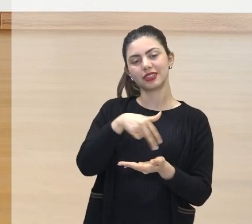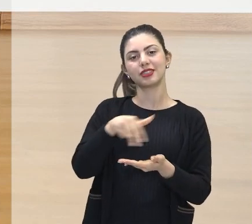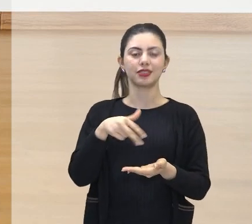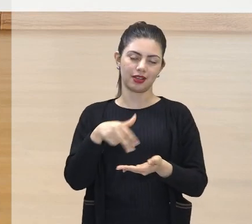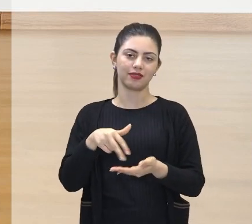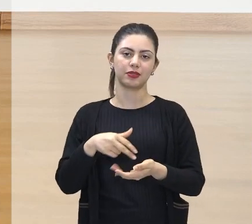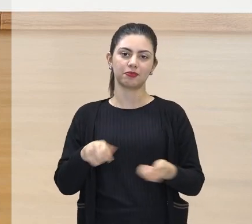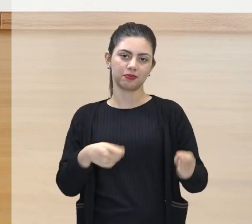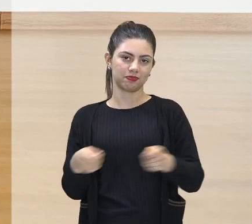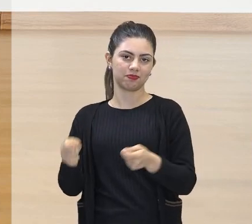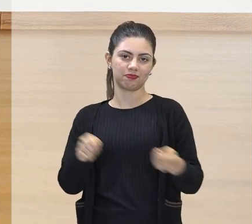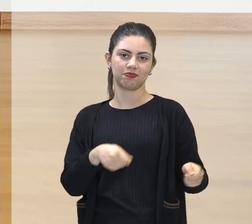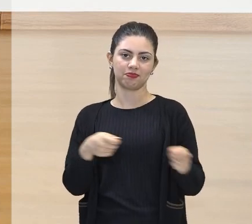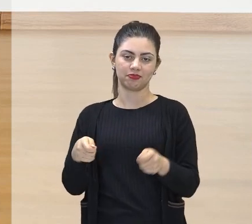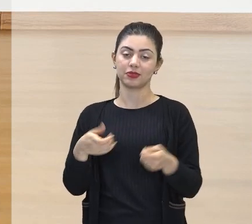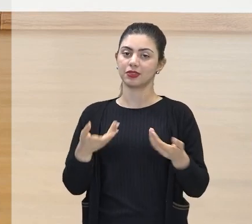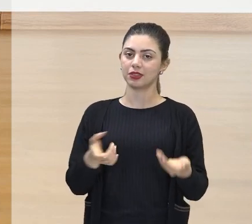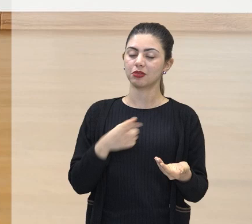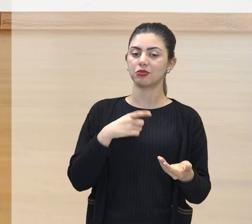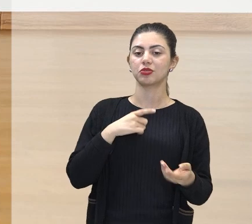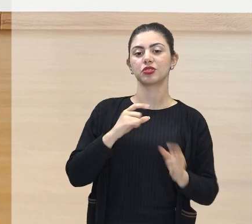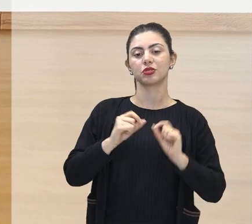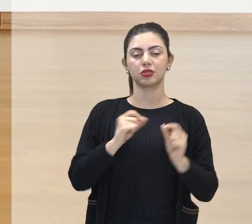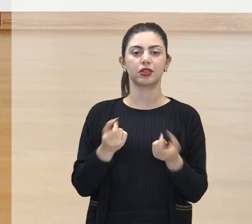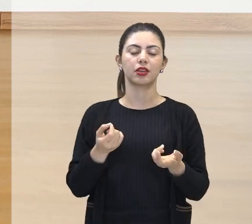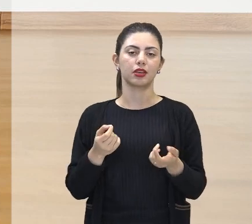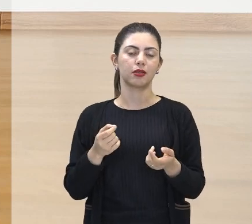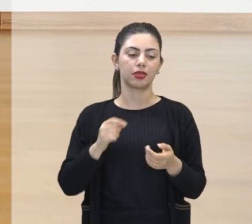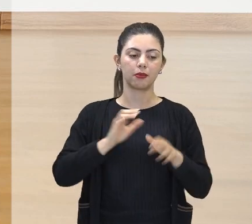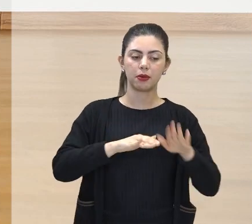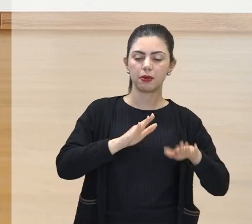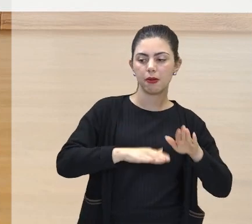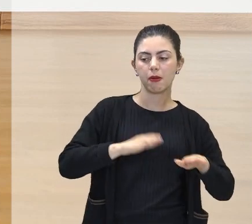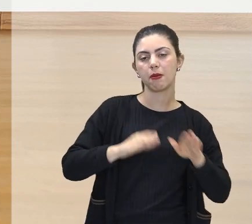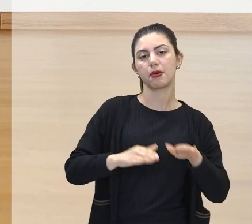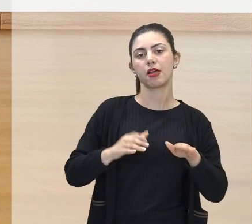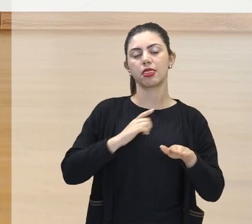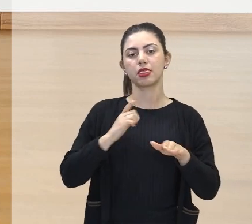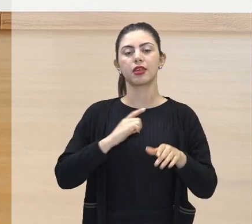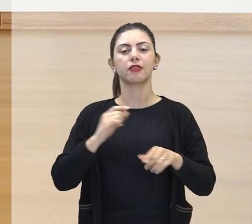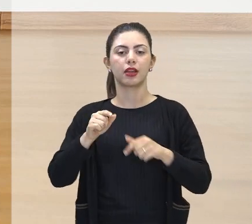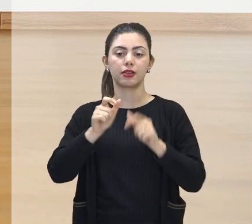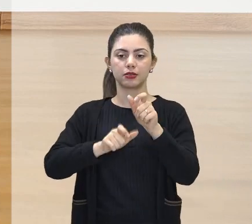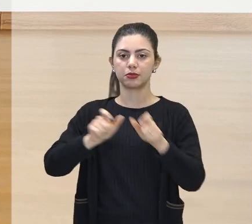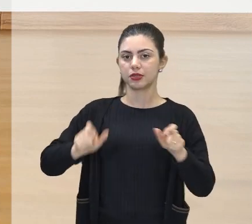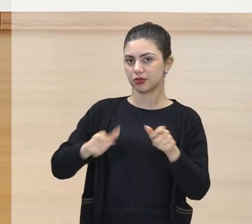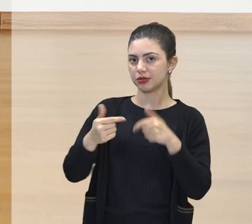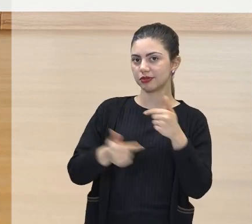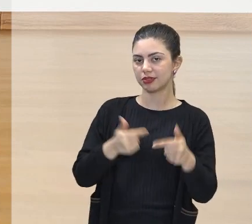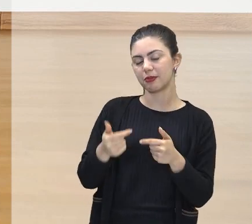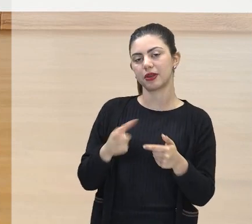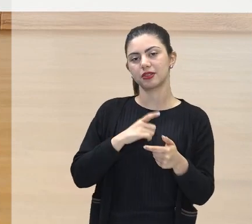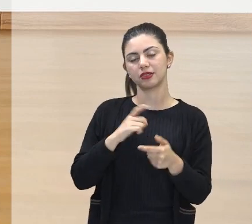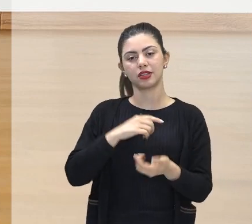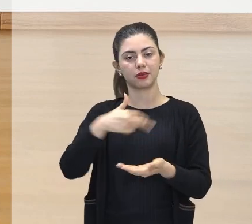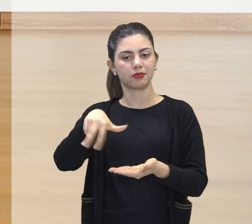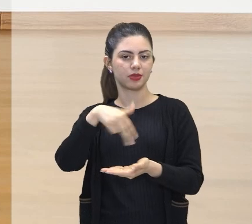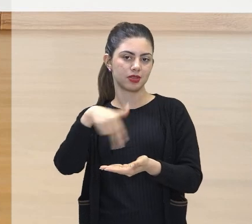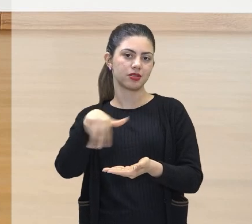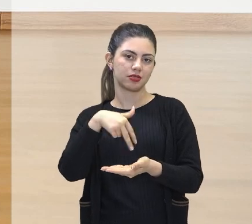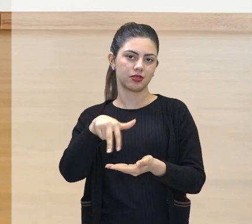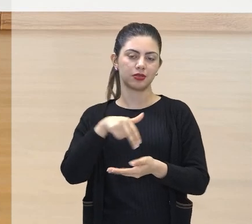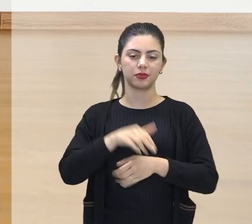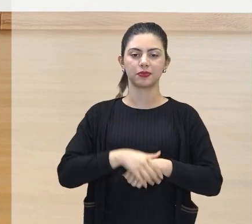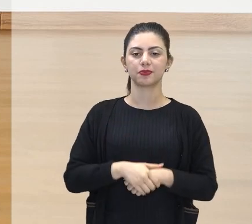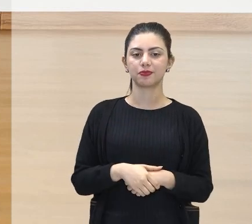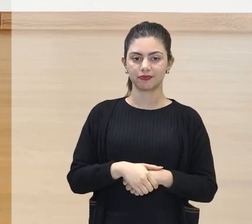tambor. Então, tinha aí um ritmo de percussão, um ritmo tambor, e os trabalhadores iam dançando ao som desse